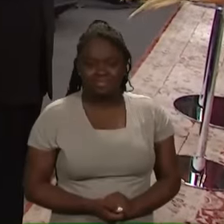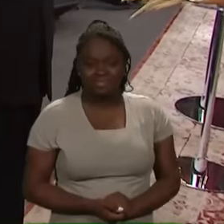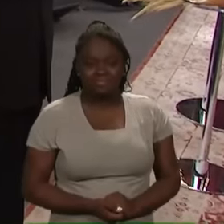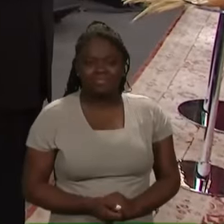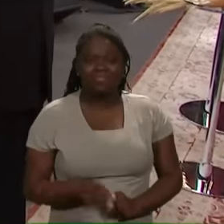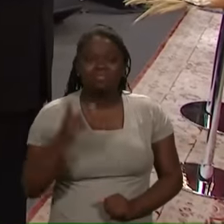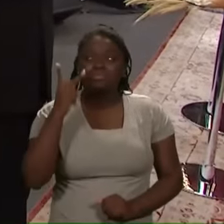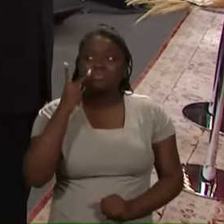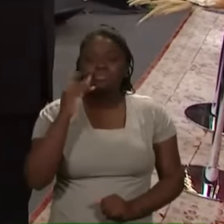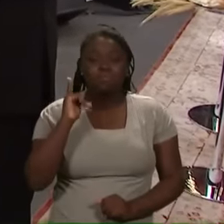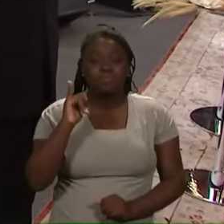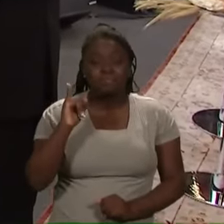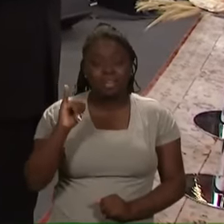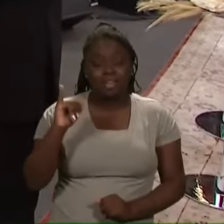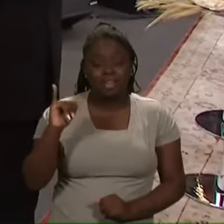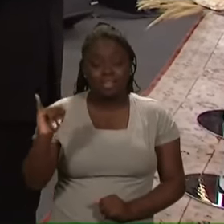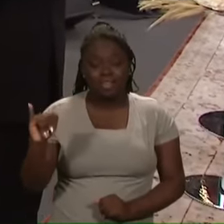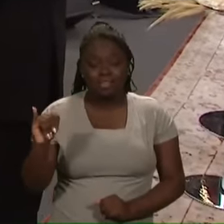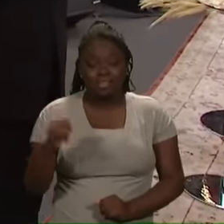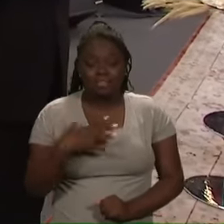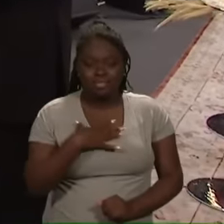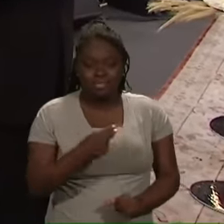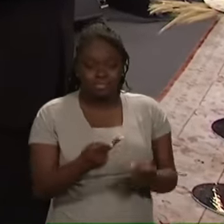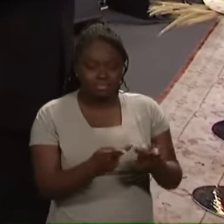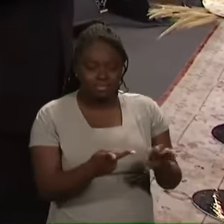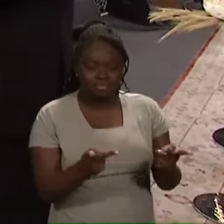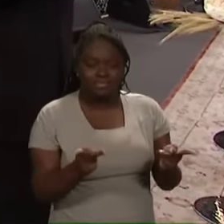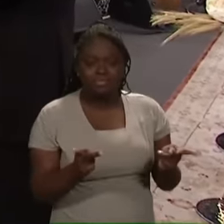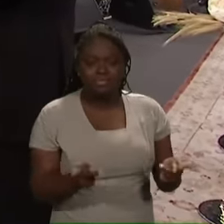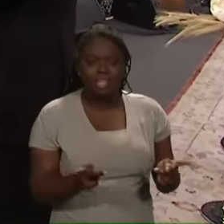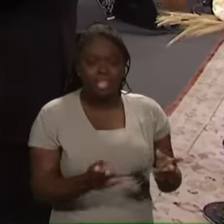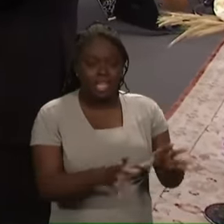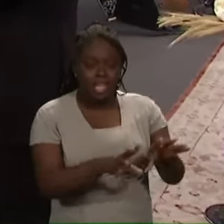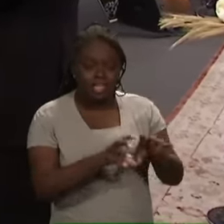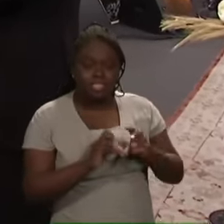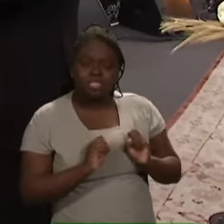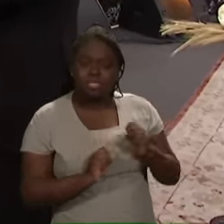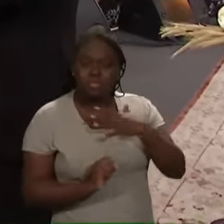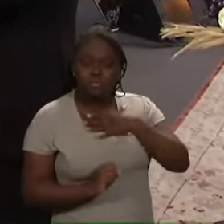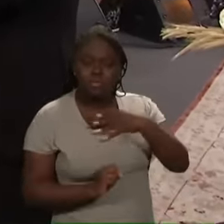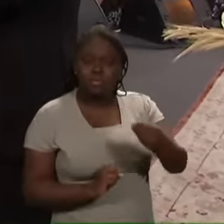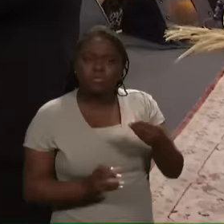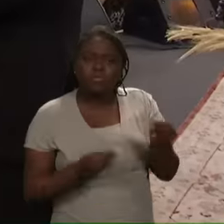O pai do pródigo recebeu o filho, não foi com chicote nas mãos,